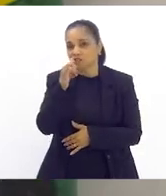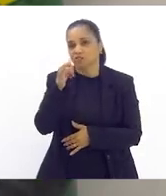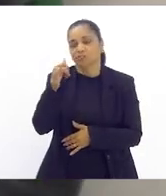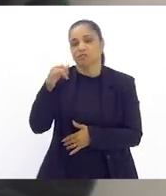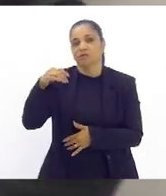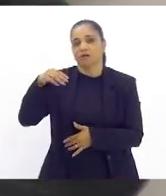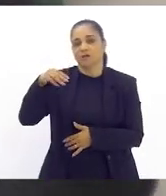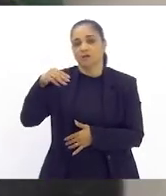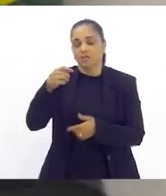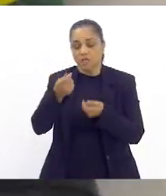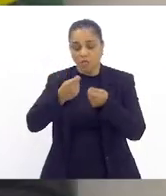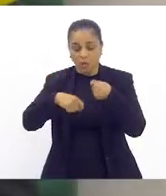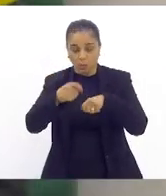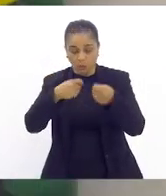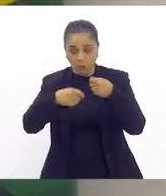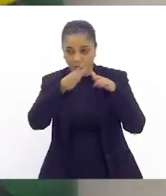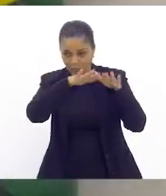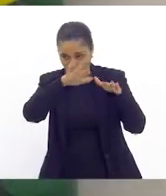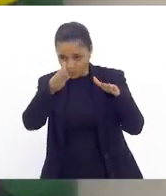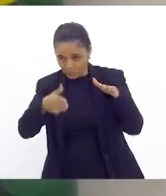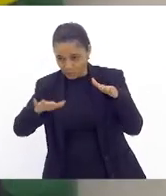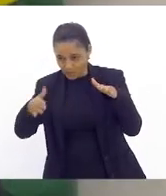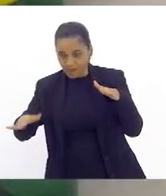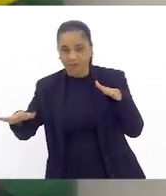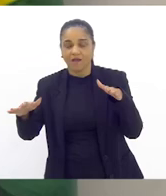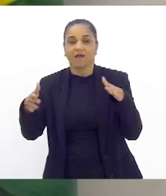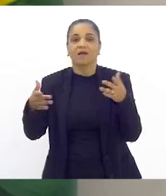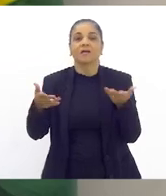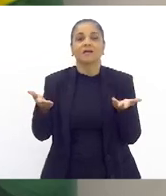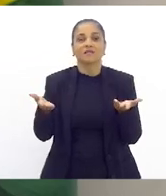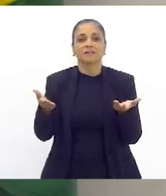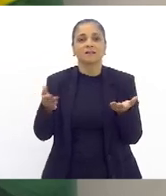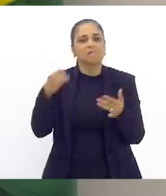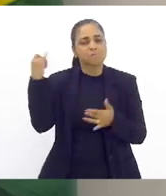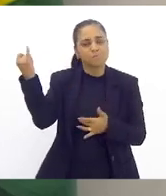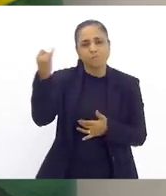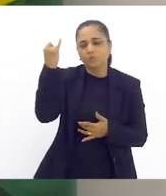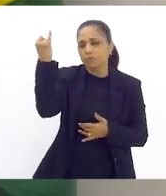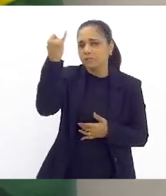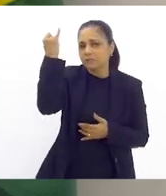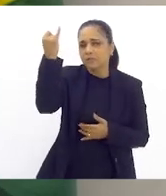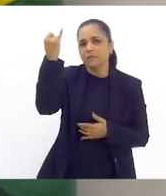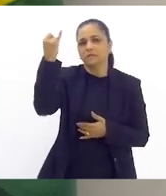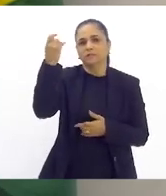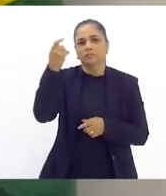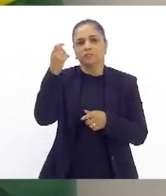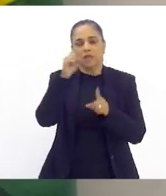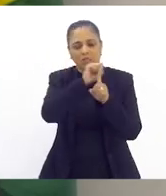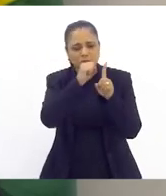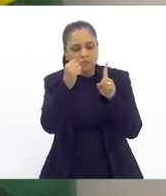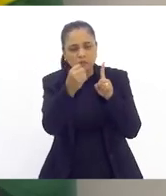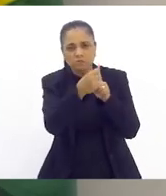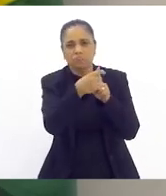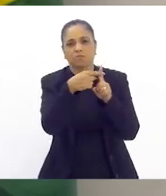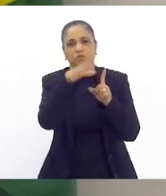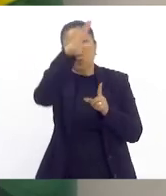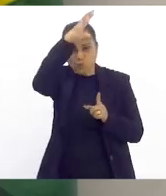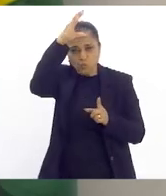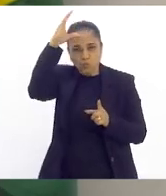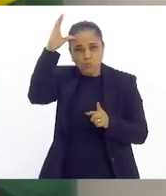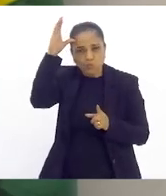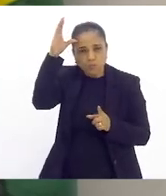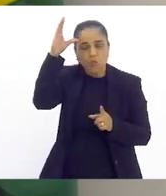e economia do mar e é muito importante que a sociedade e os consumidores